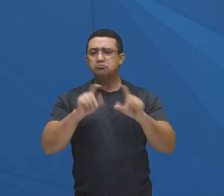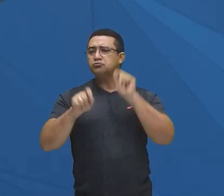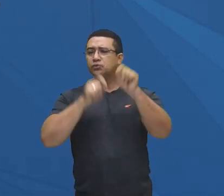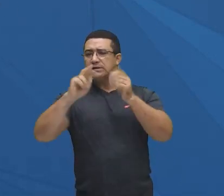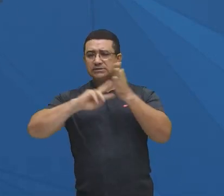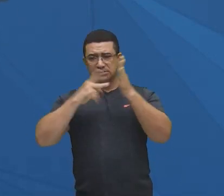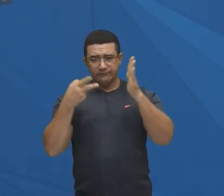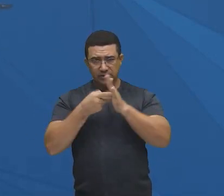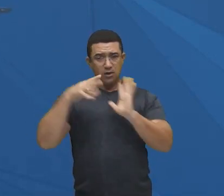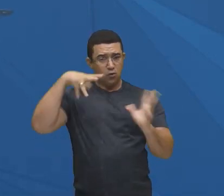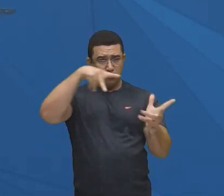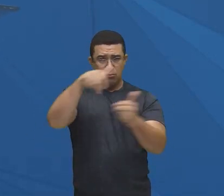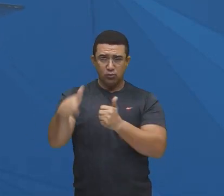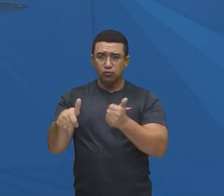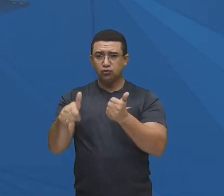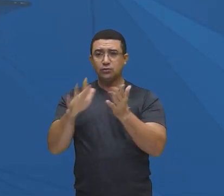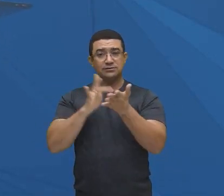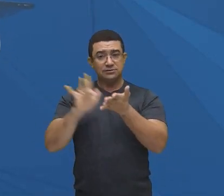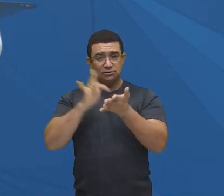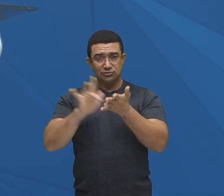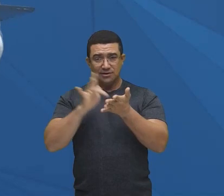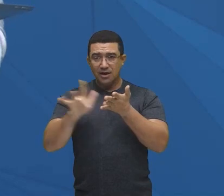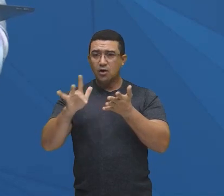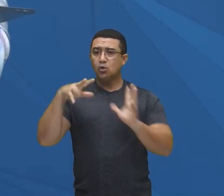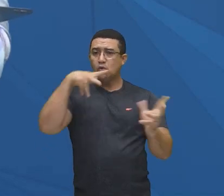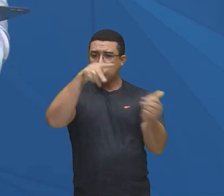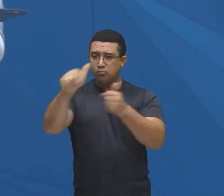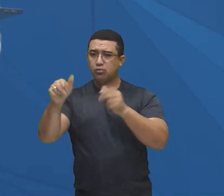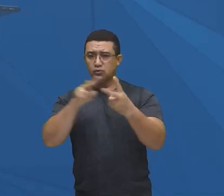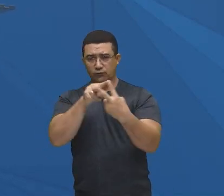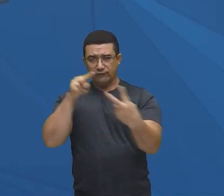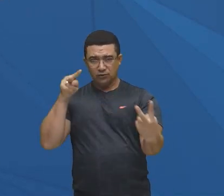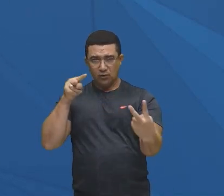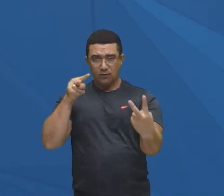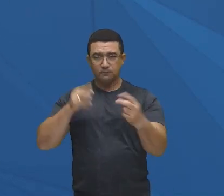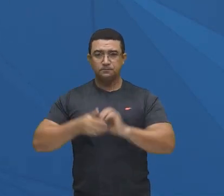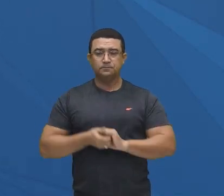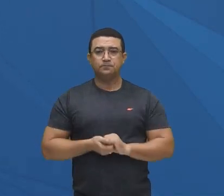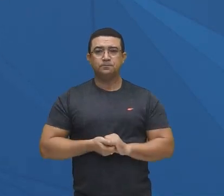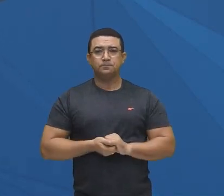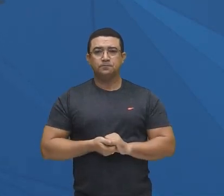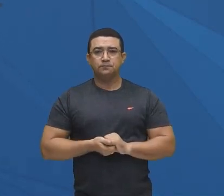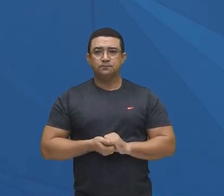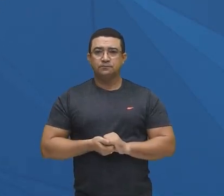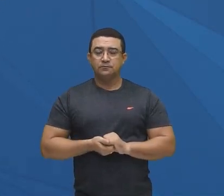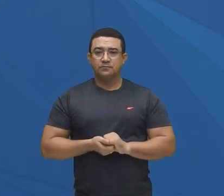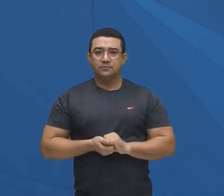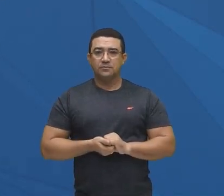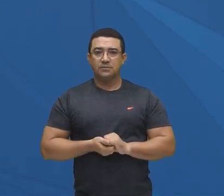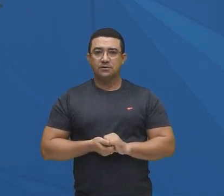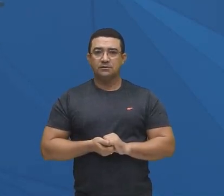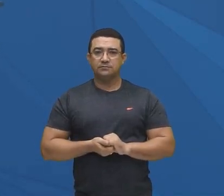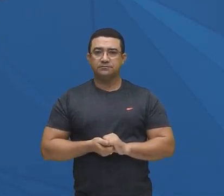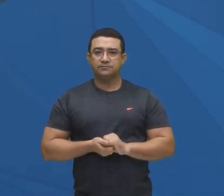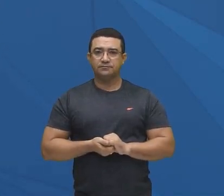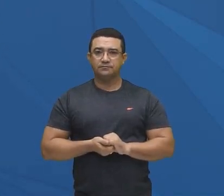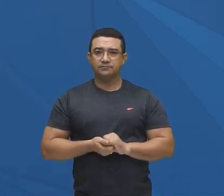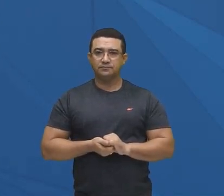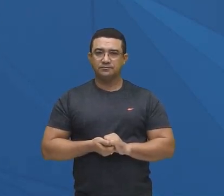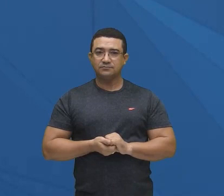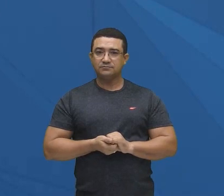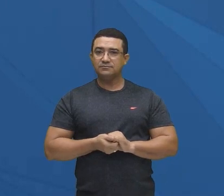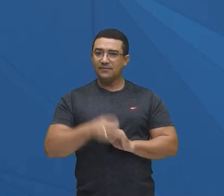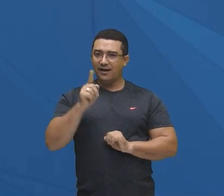mundo digital ou o mundo virtual, né? Então a gente tem aí algumas perguntas, essa